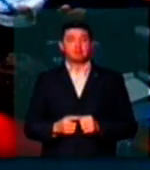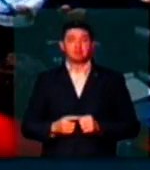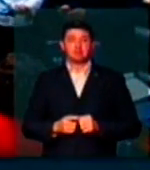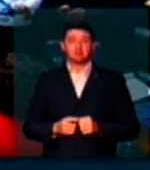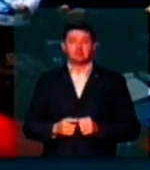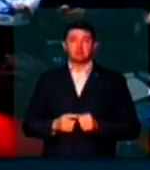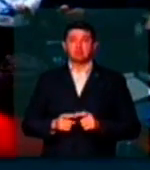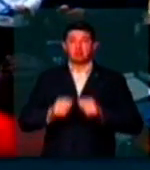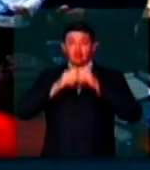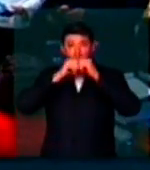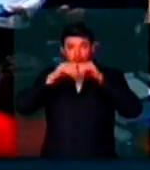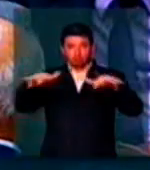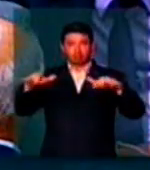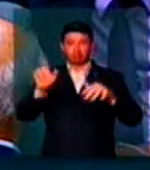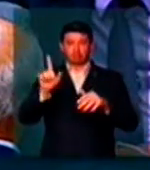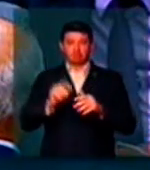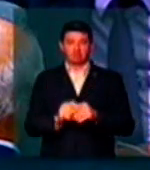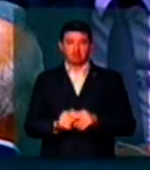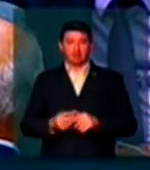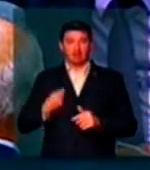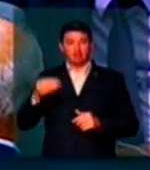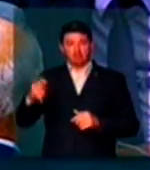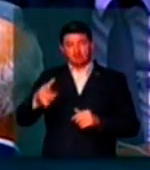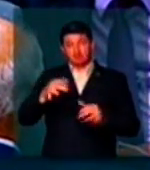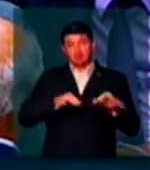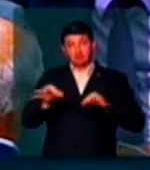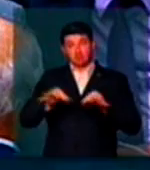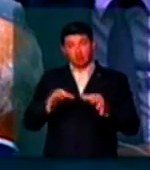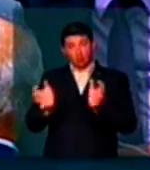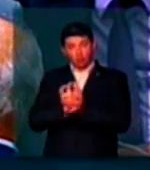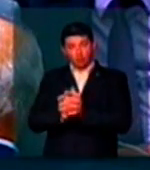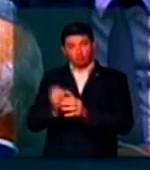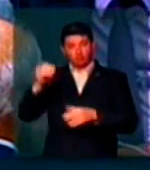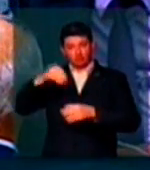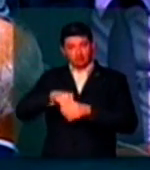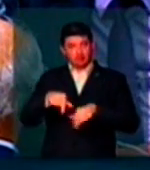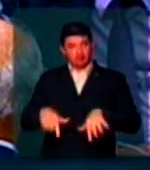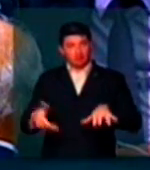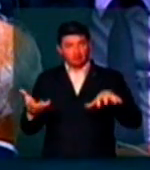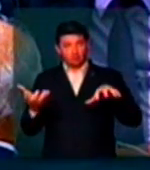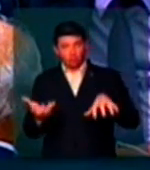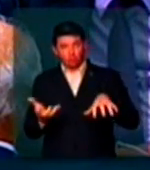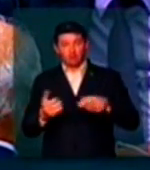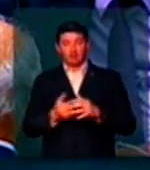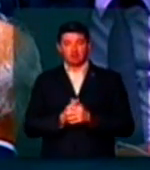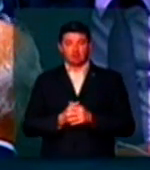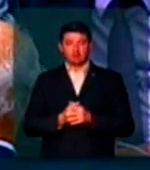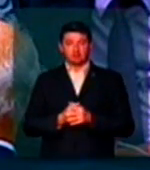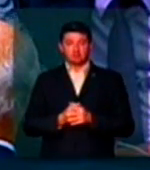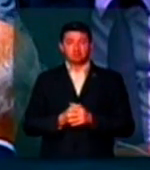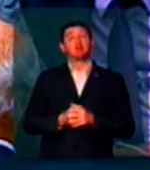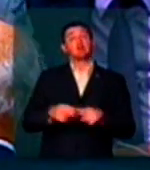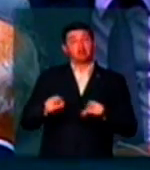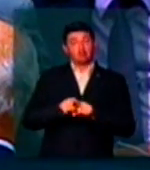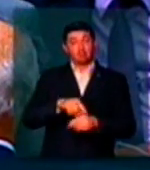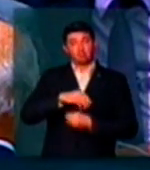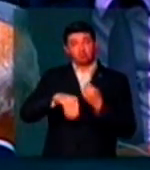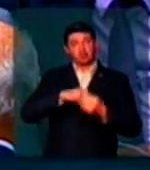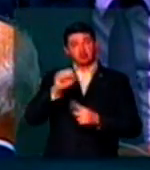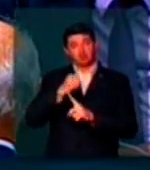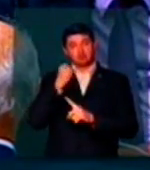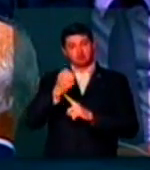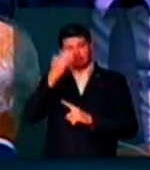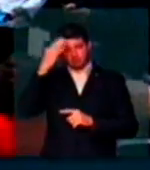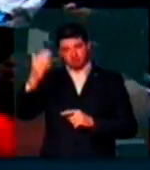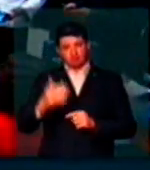não multiplicar e reproduzir a presença dessa organização dentro desta casa, no parlamento e na sociedade brasileira. Muito obrigado,